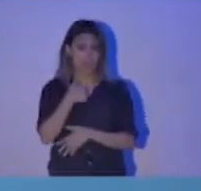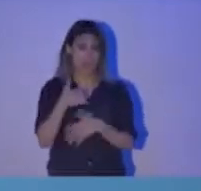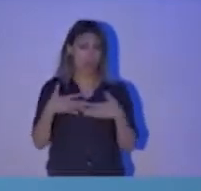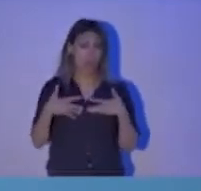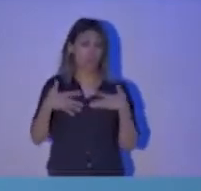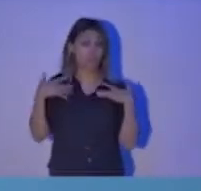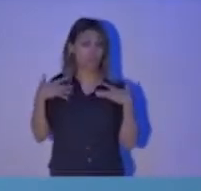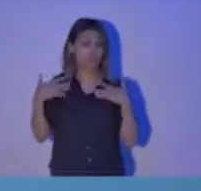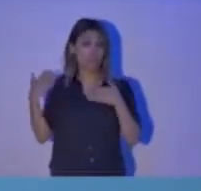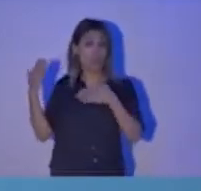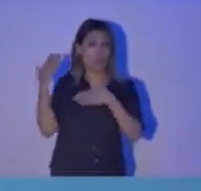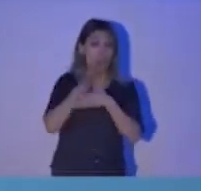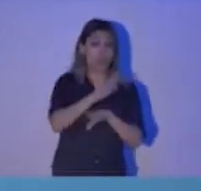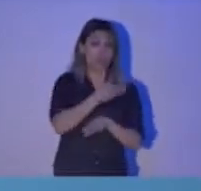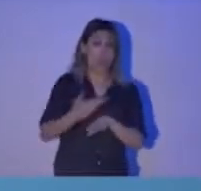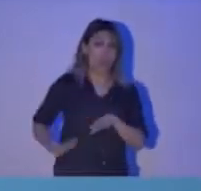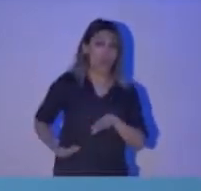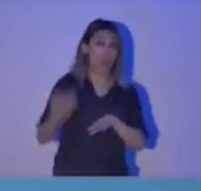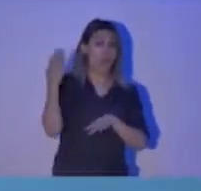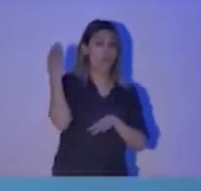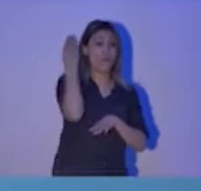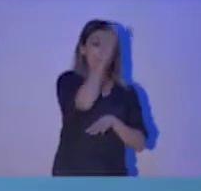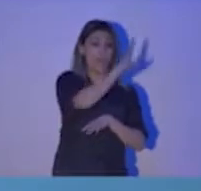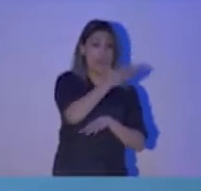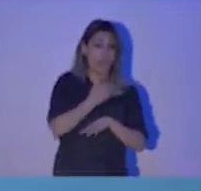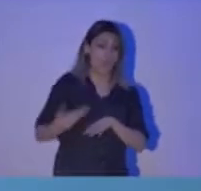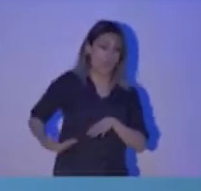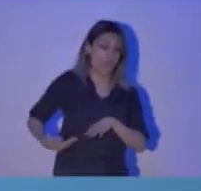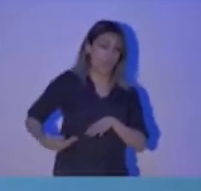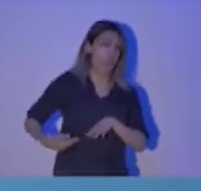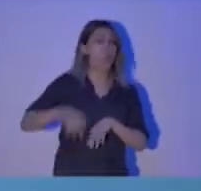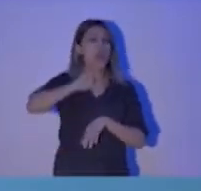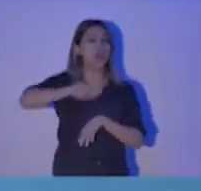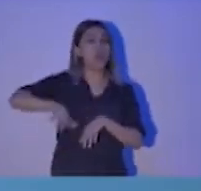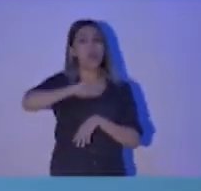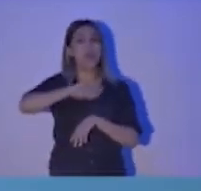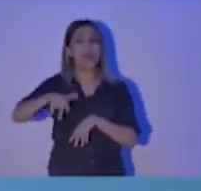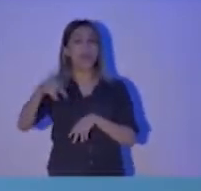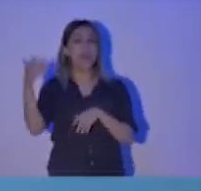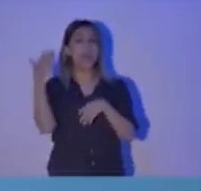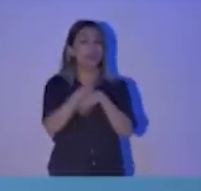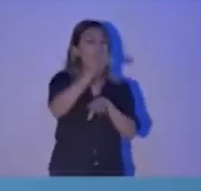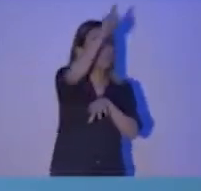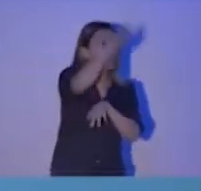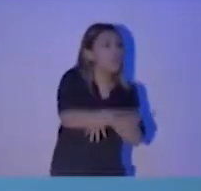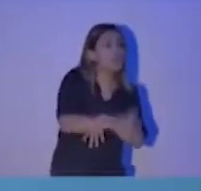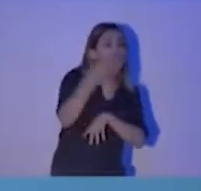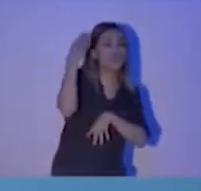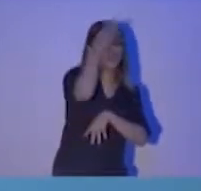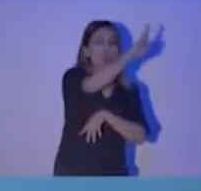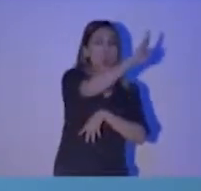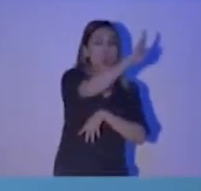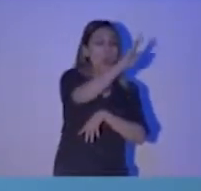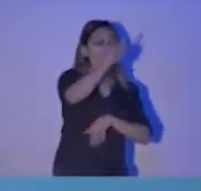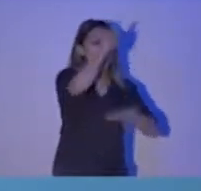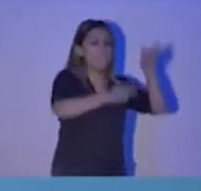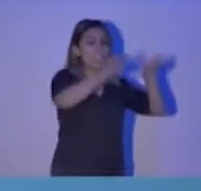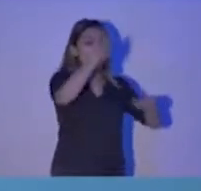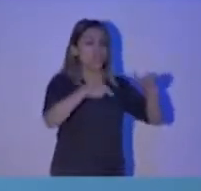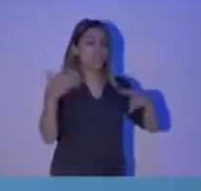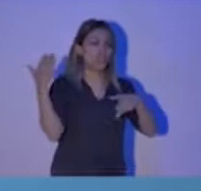de Educação, porque sei que ajudar o governo não é ajudar algumas pessoas, é ajudar o Brasil. Esse governo precisa dar